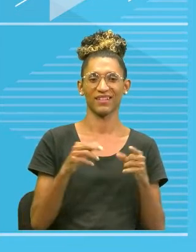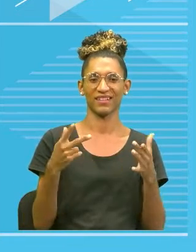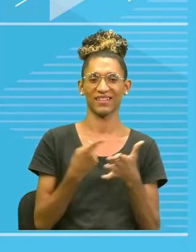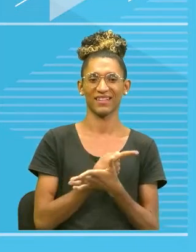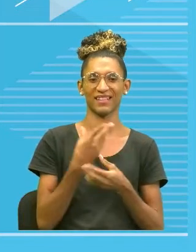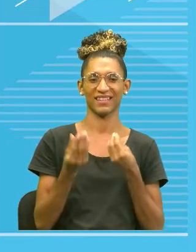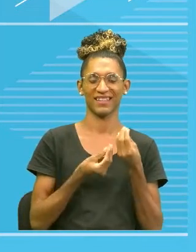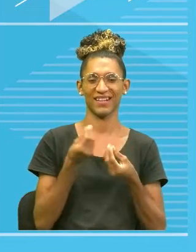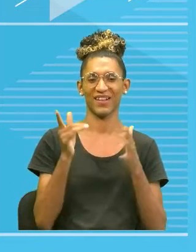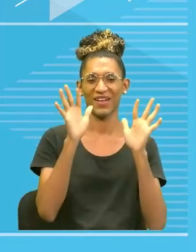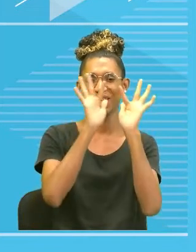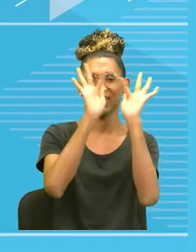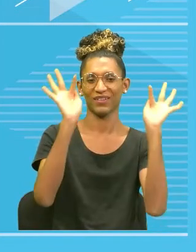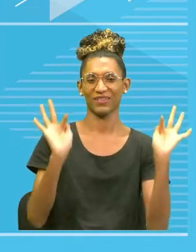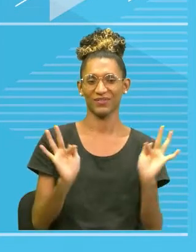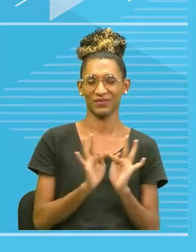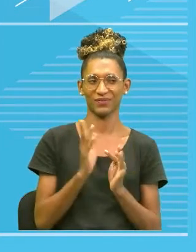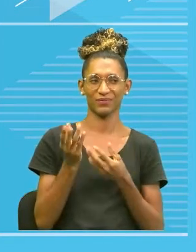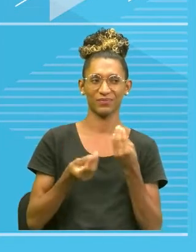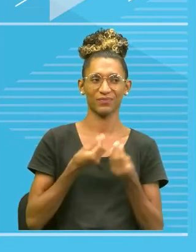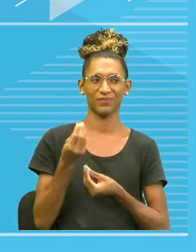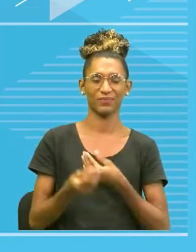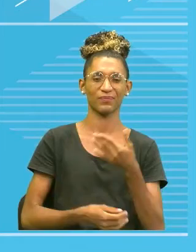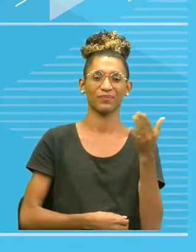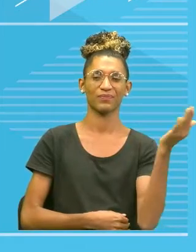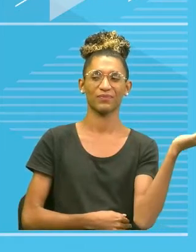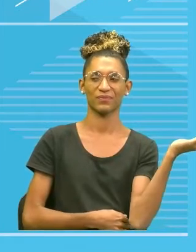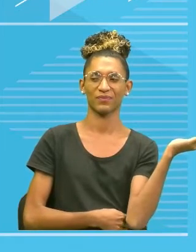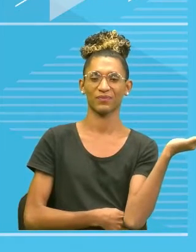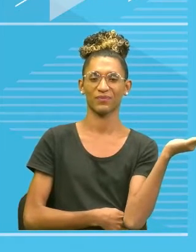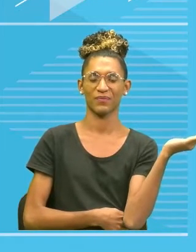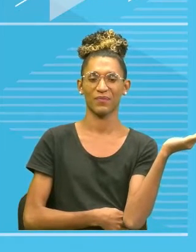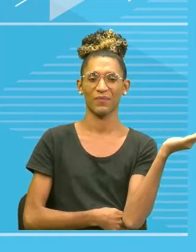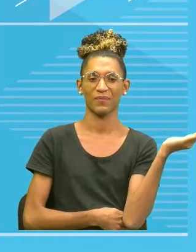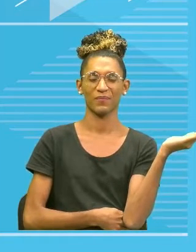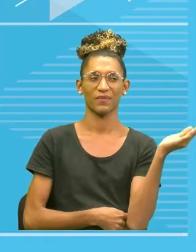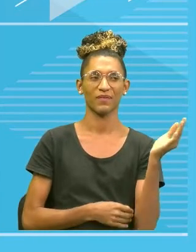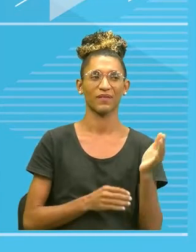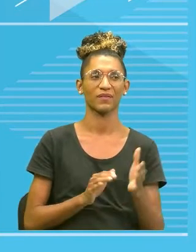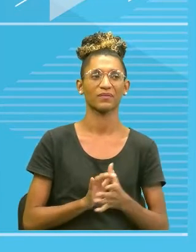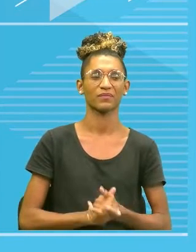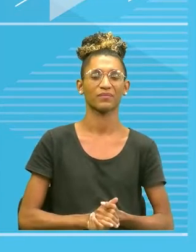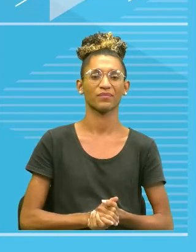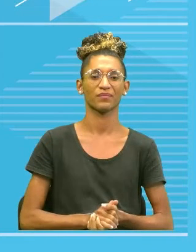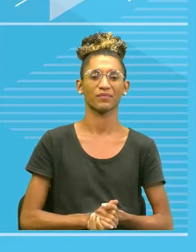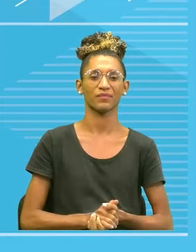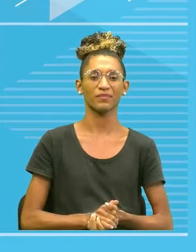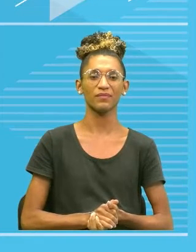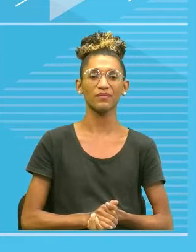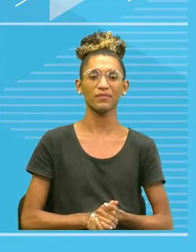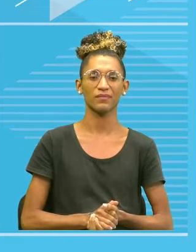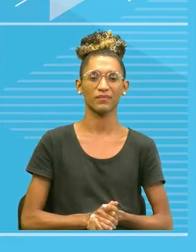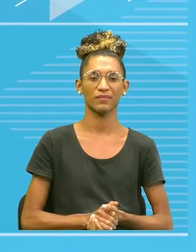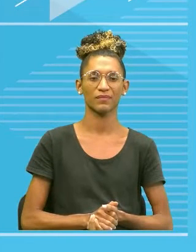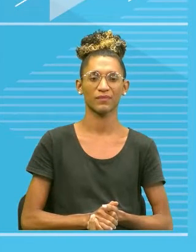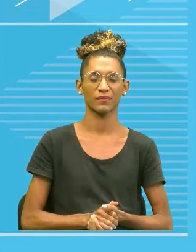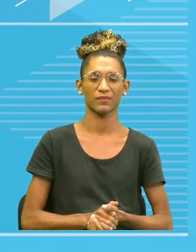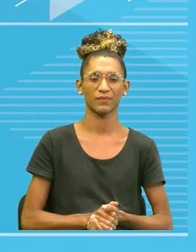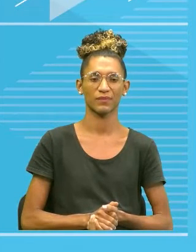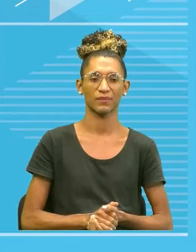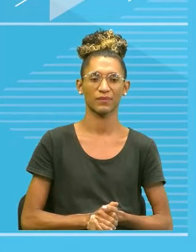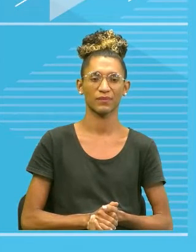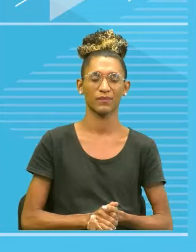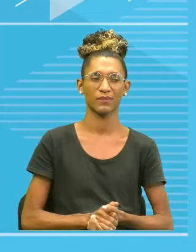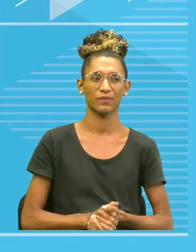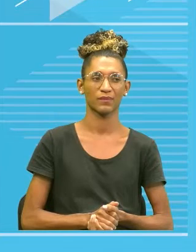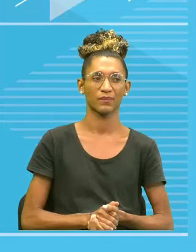essa fórmula? ΔU sendo zero, logo, a quantidade de calor menos o